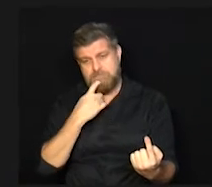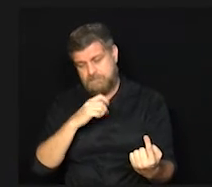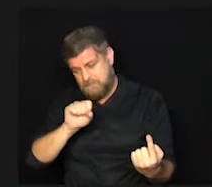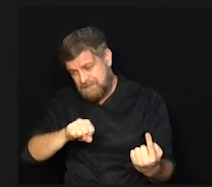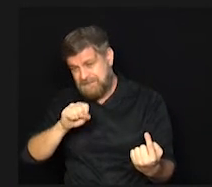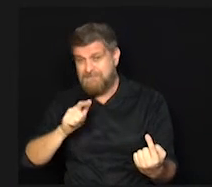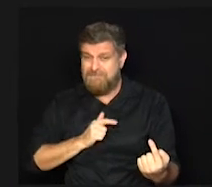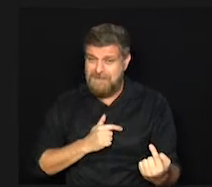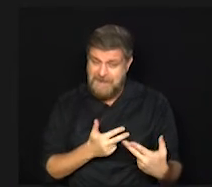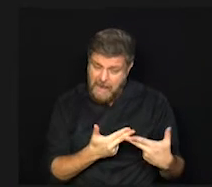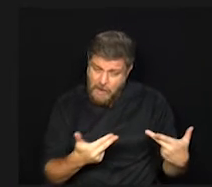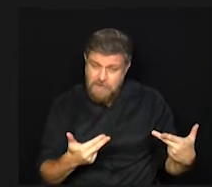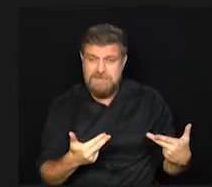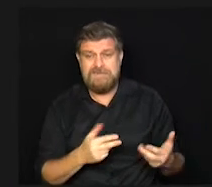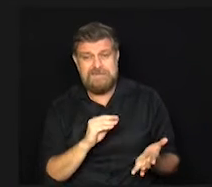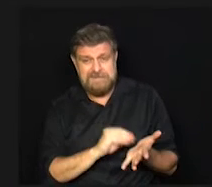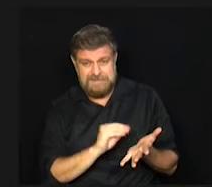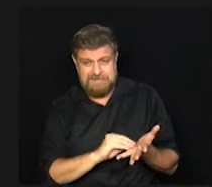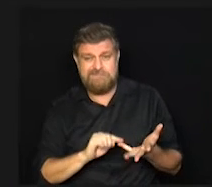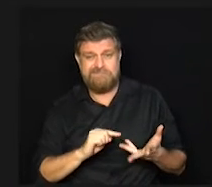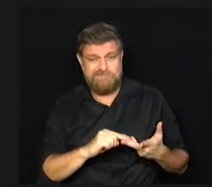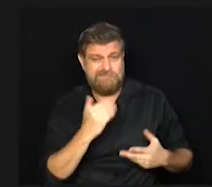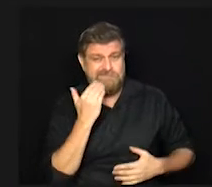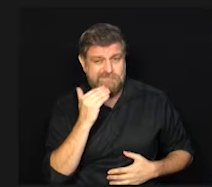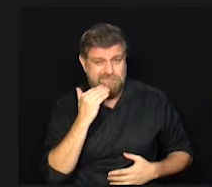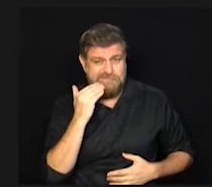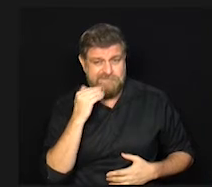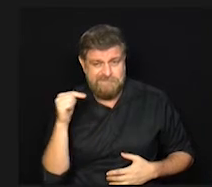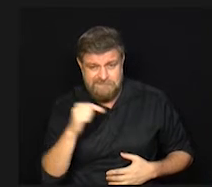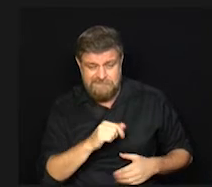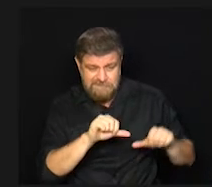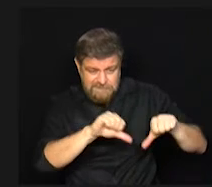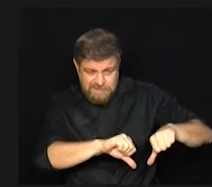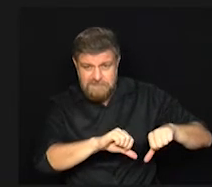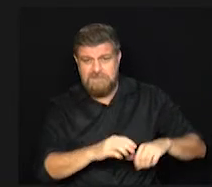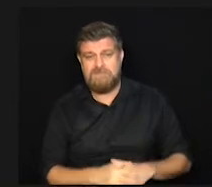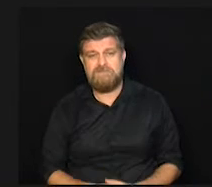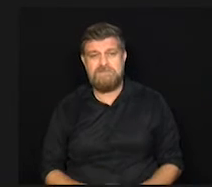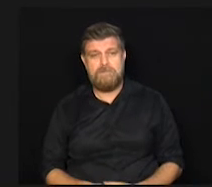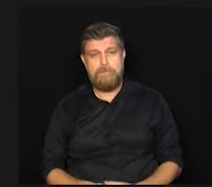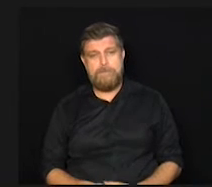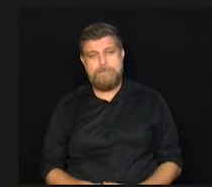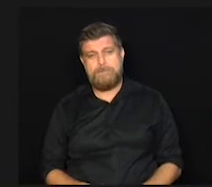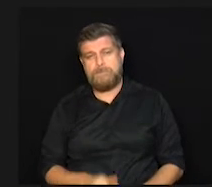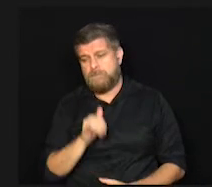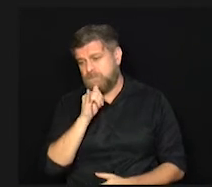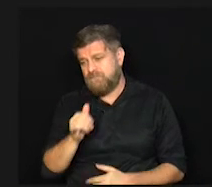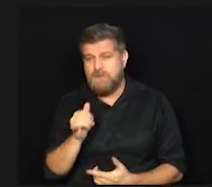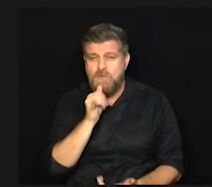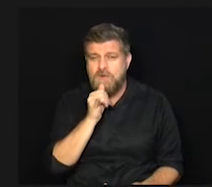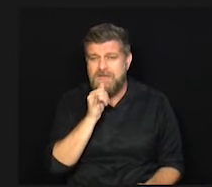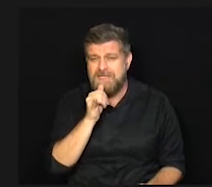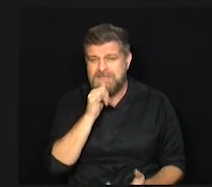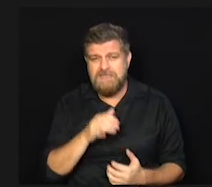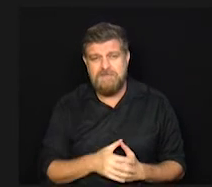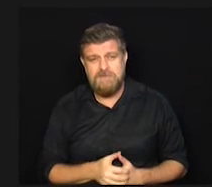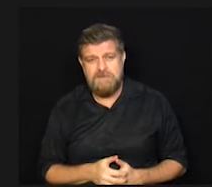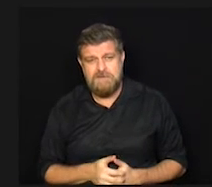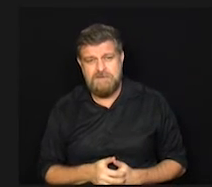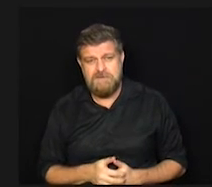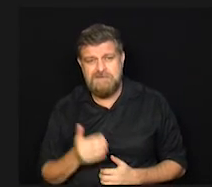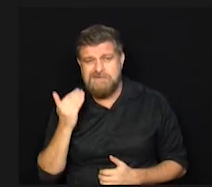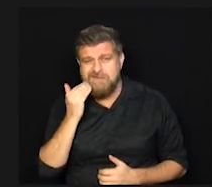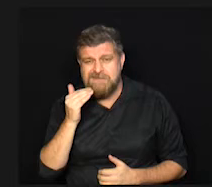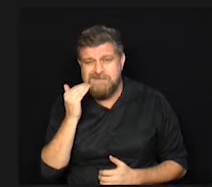outros não. Em outros ainda deixa muito a desejar, né? Eu citei aqui o exemplo da